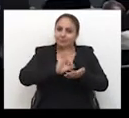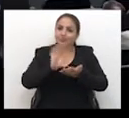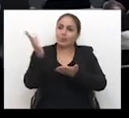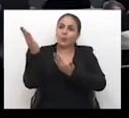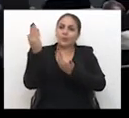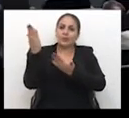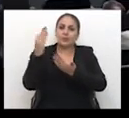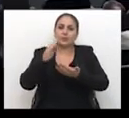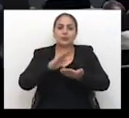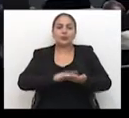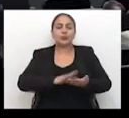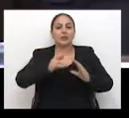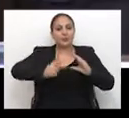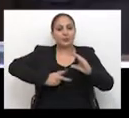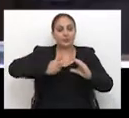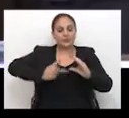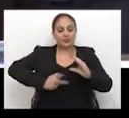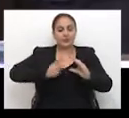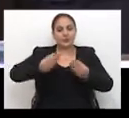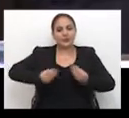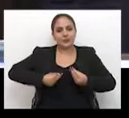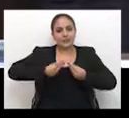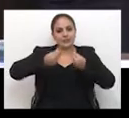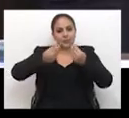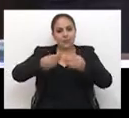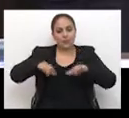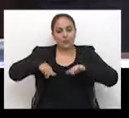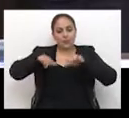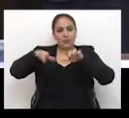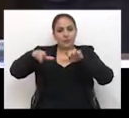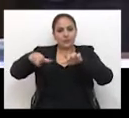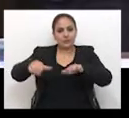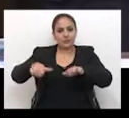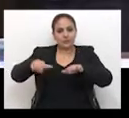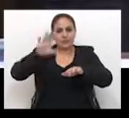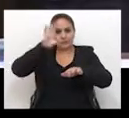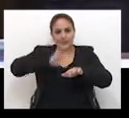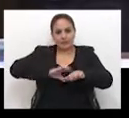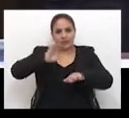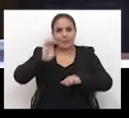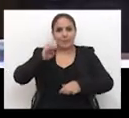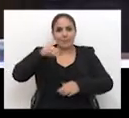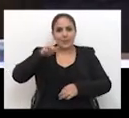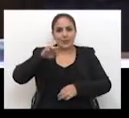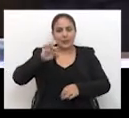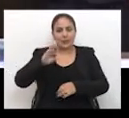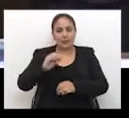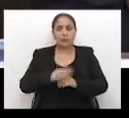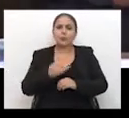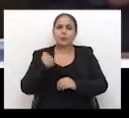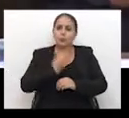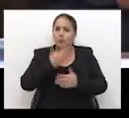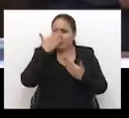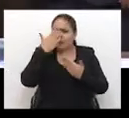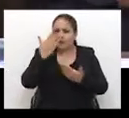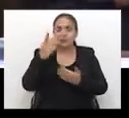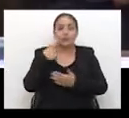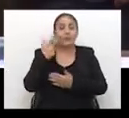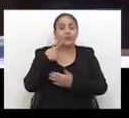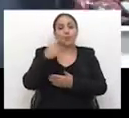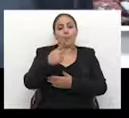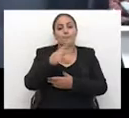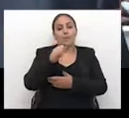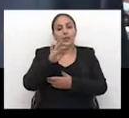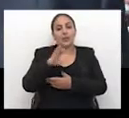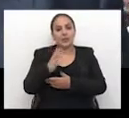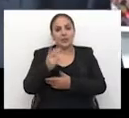concretizar a homenagem o parlamento municipal concedeu uma placa ao cidadão emérito eu tenho que agradecer